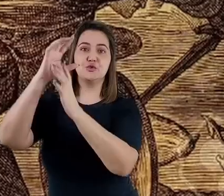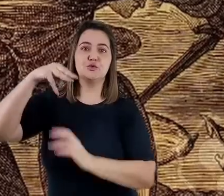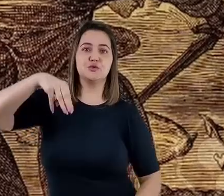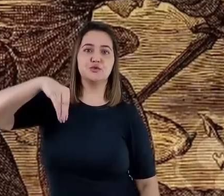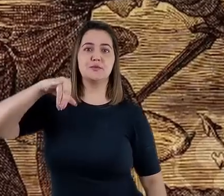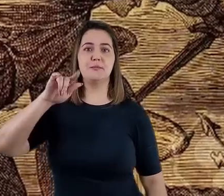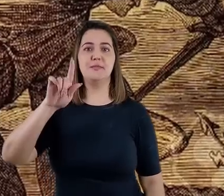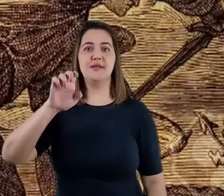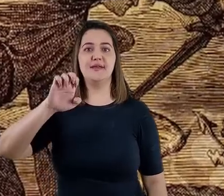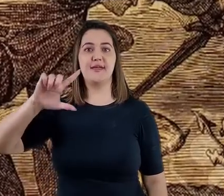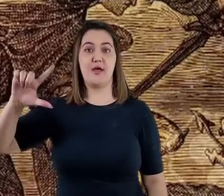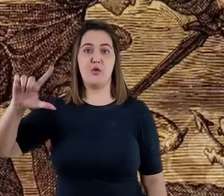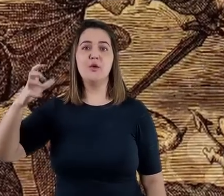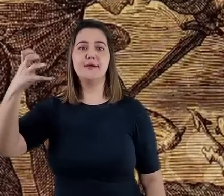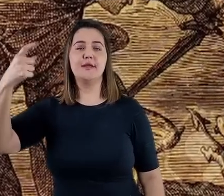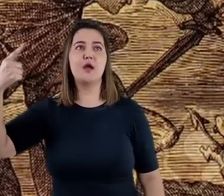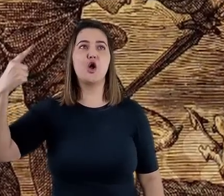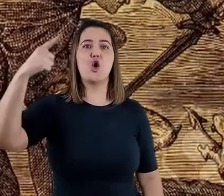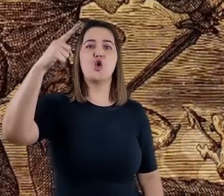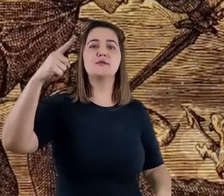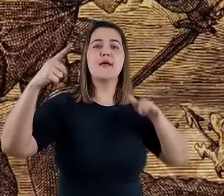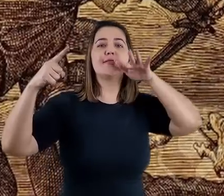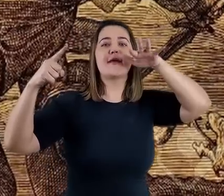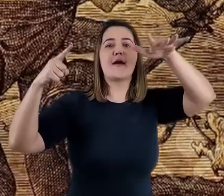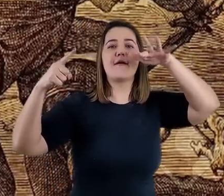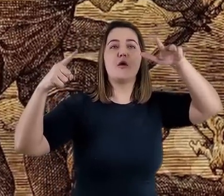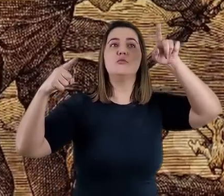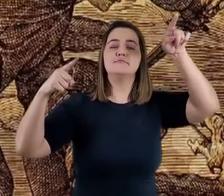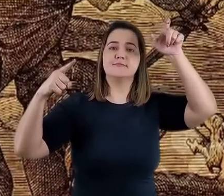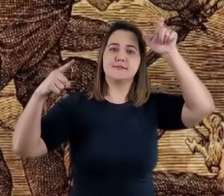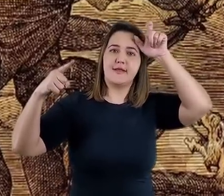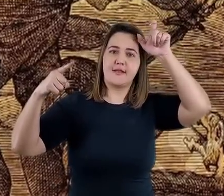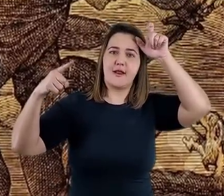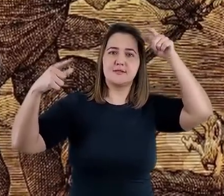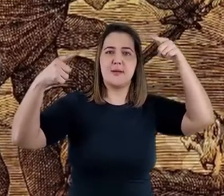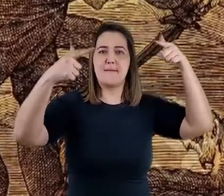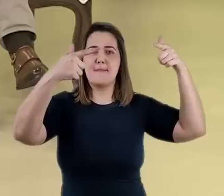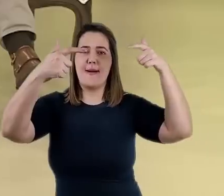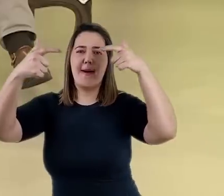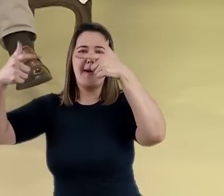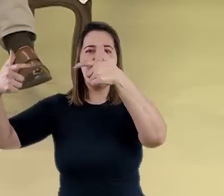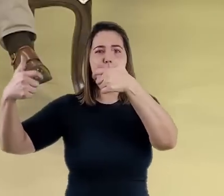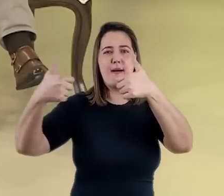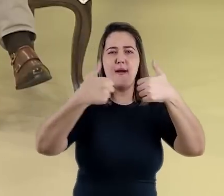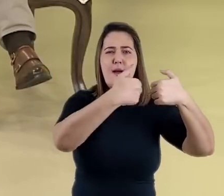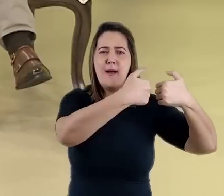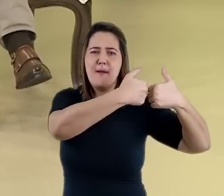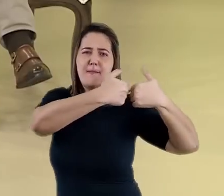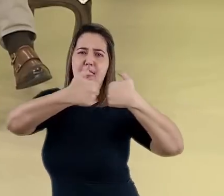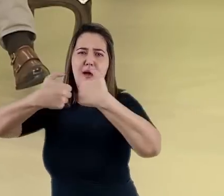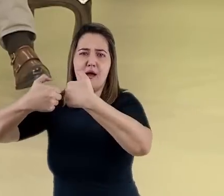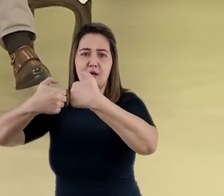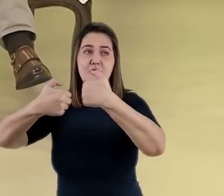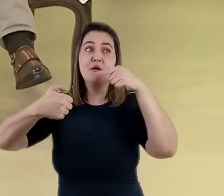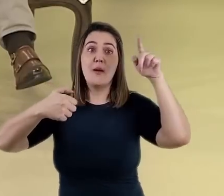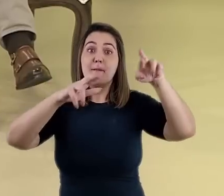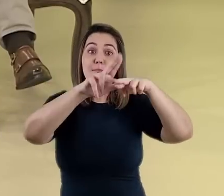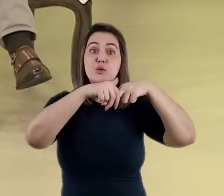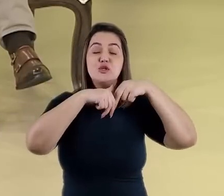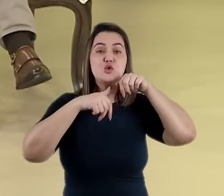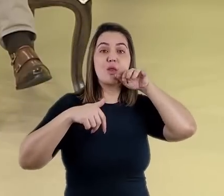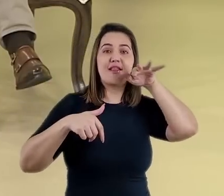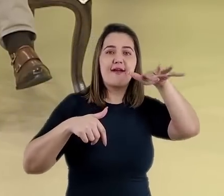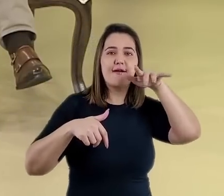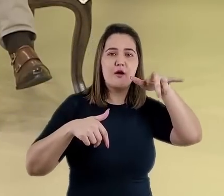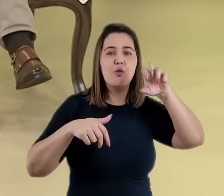deveria combater o dragão em várias etapas da história da salvação. E nesta batalha, o dragão teve